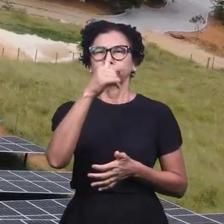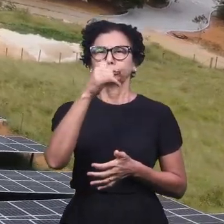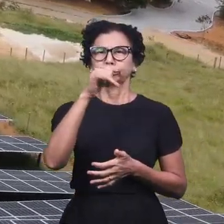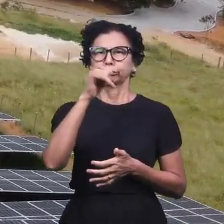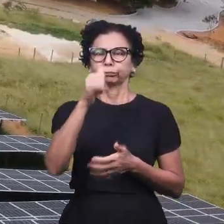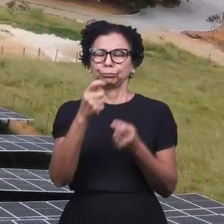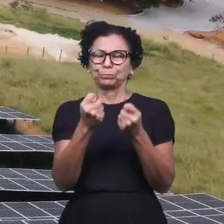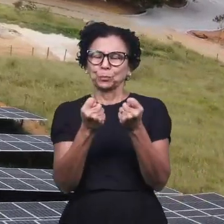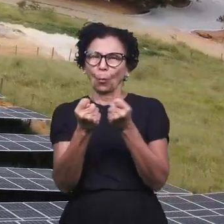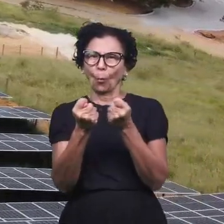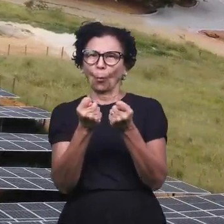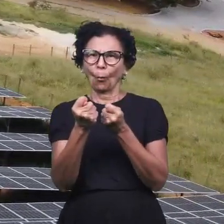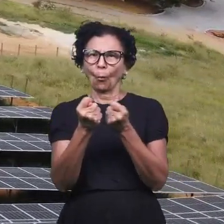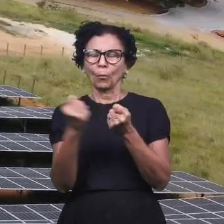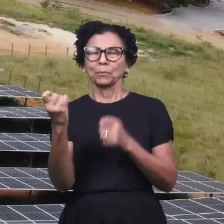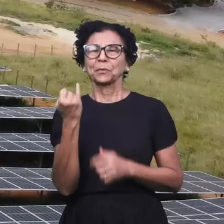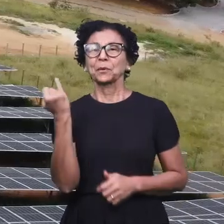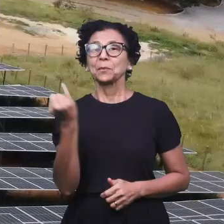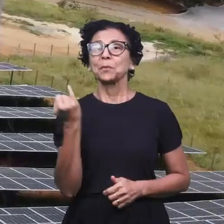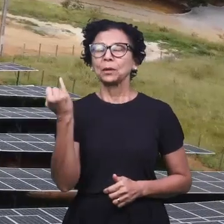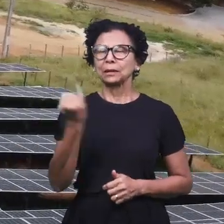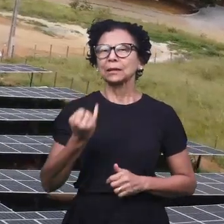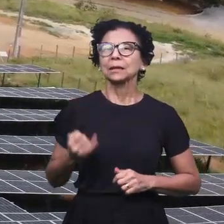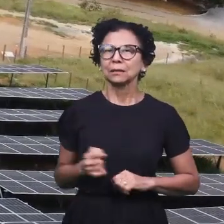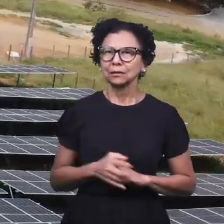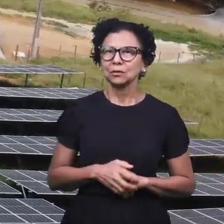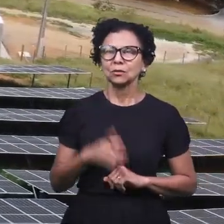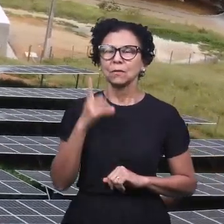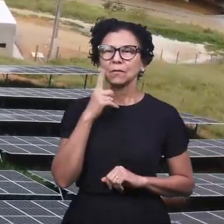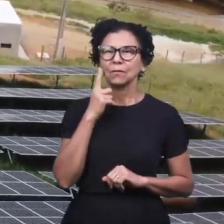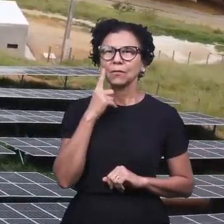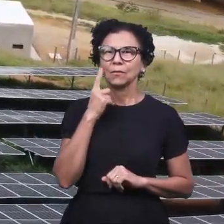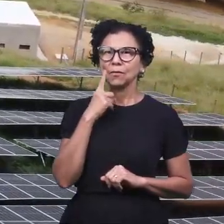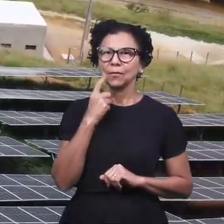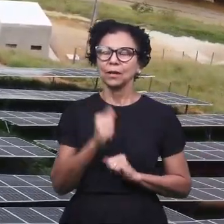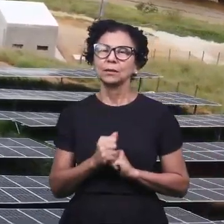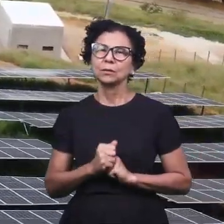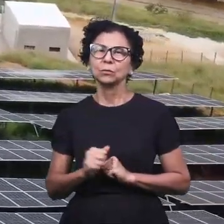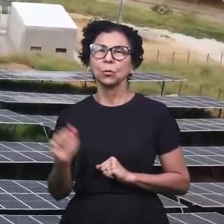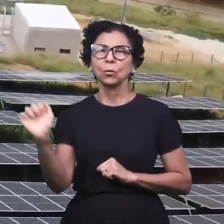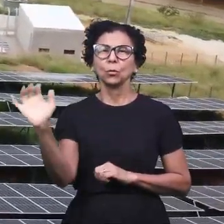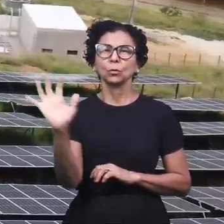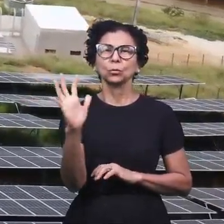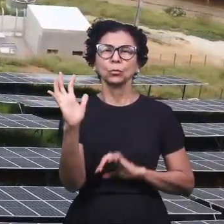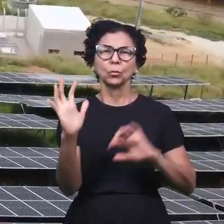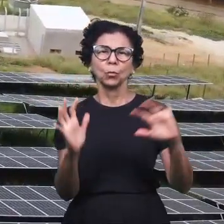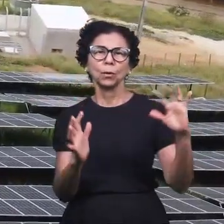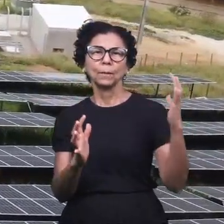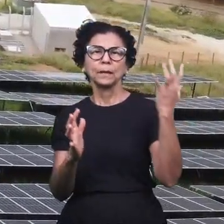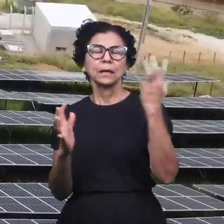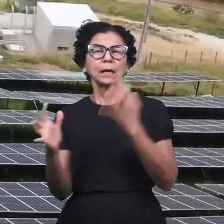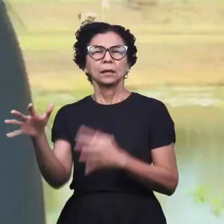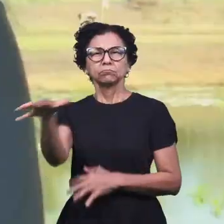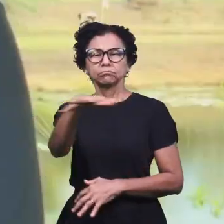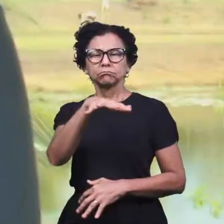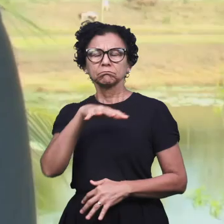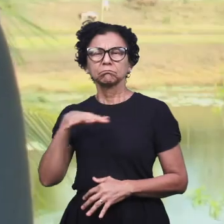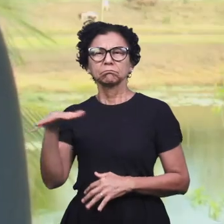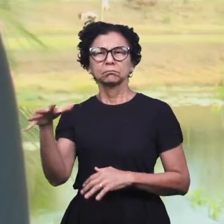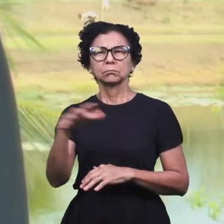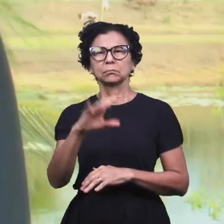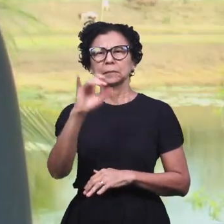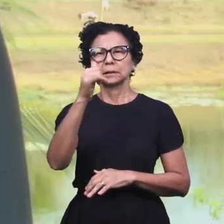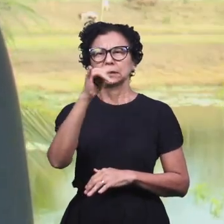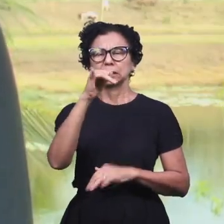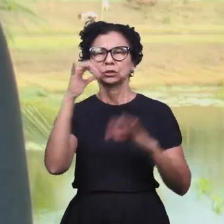energia. Além disso, é importante destacar o aspecto da preservação ambiental. com uma energia limpa. Hoje nós temos